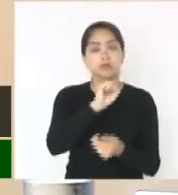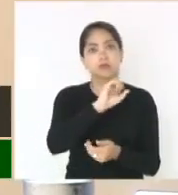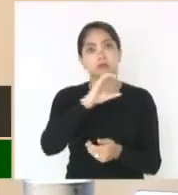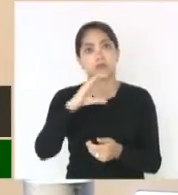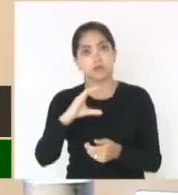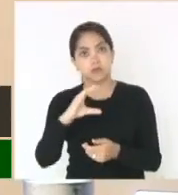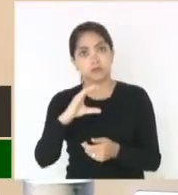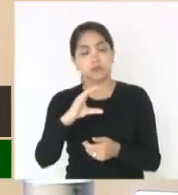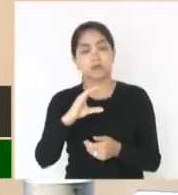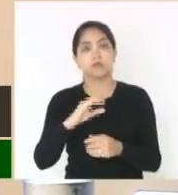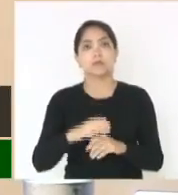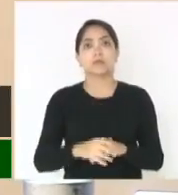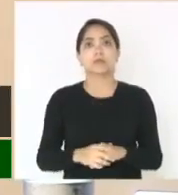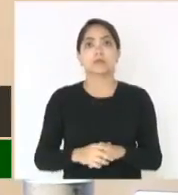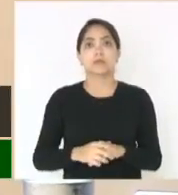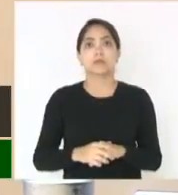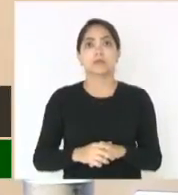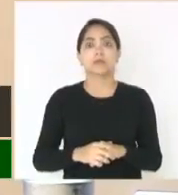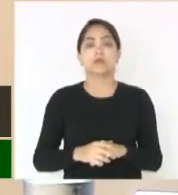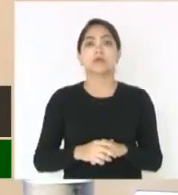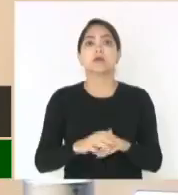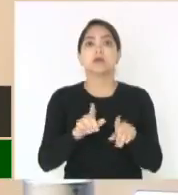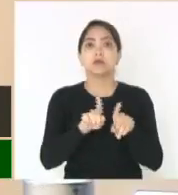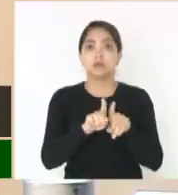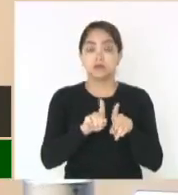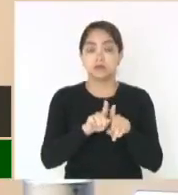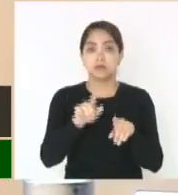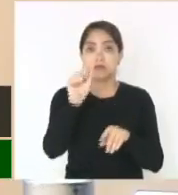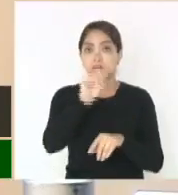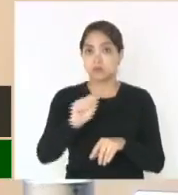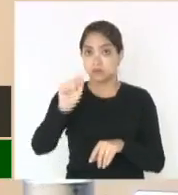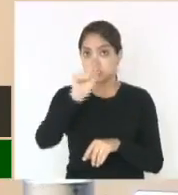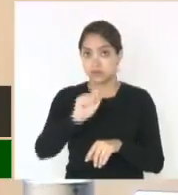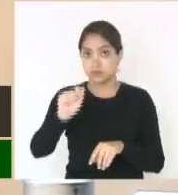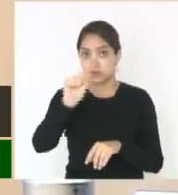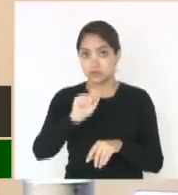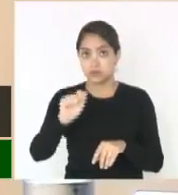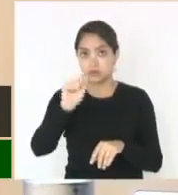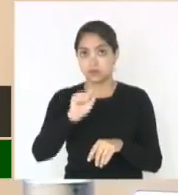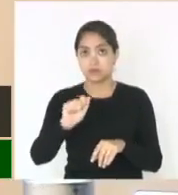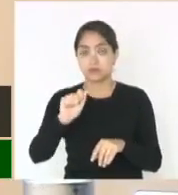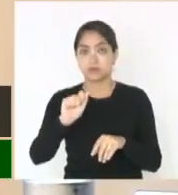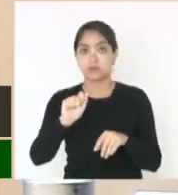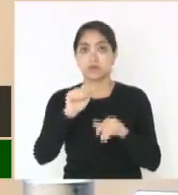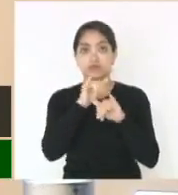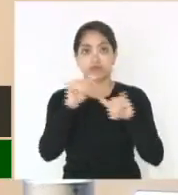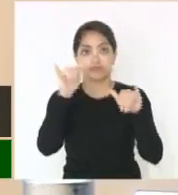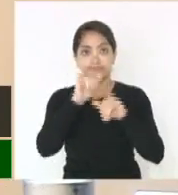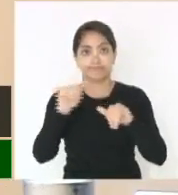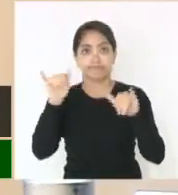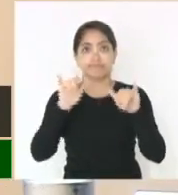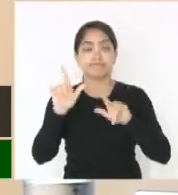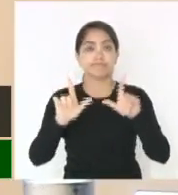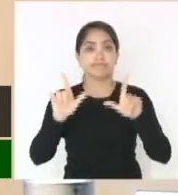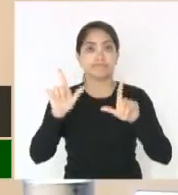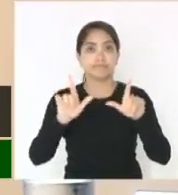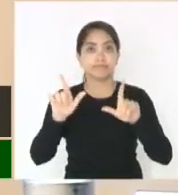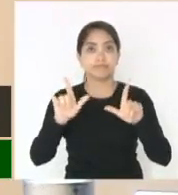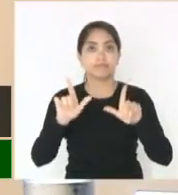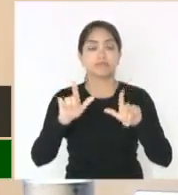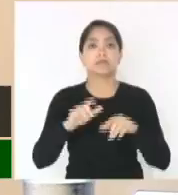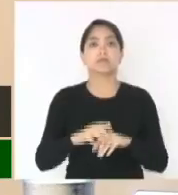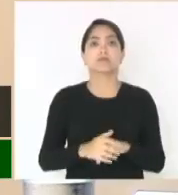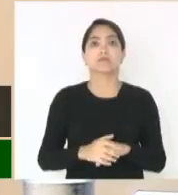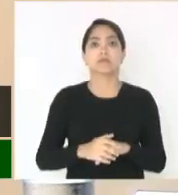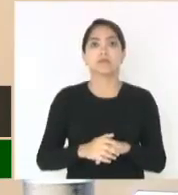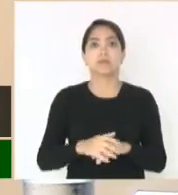Tami Soligo, e senhor presidente da Associação Catarinense de Imprensa, Casa do Jornalista, jornalista